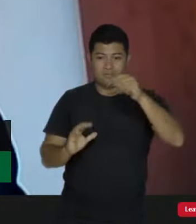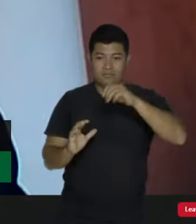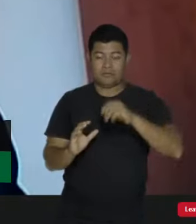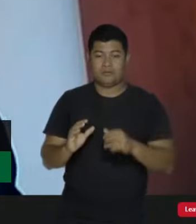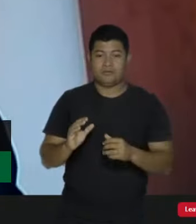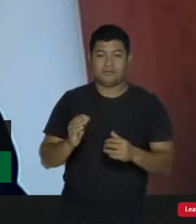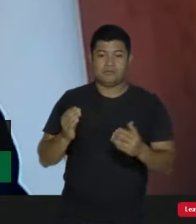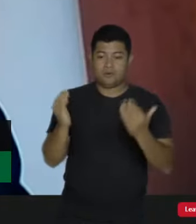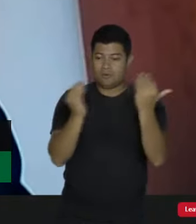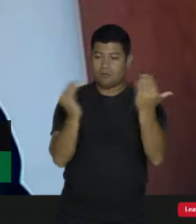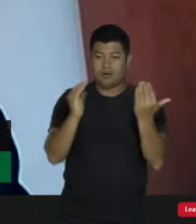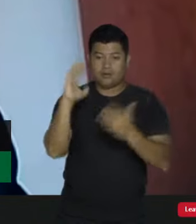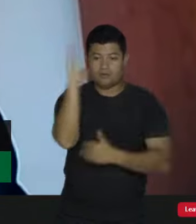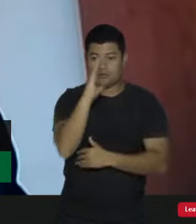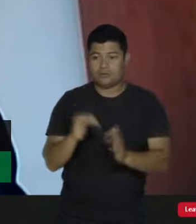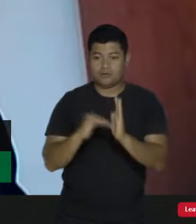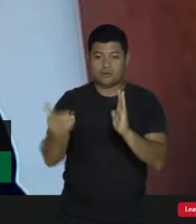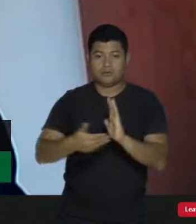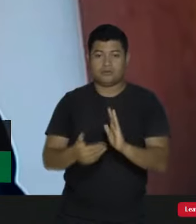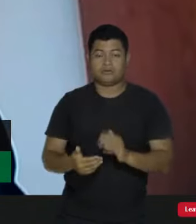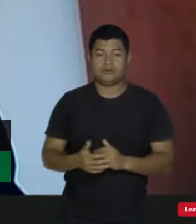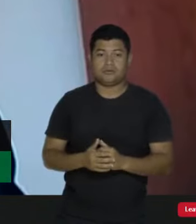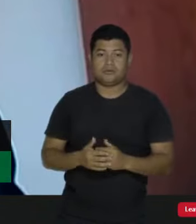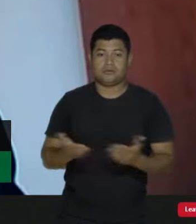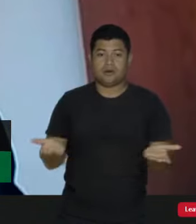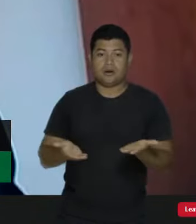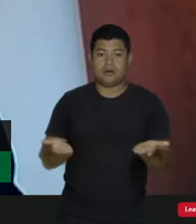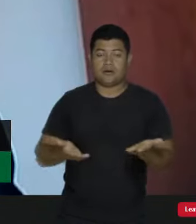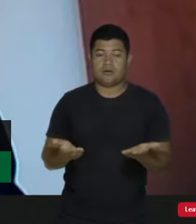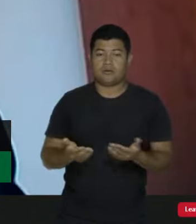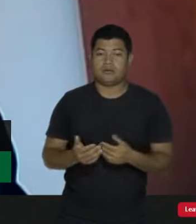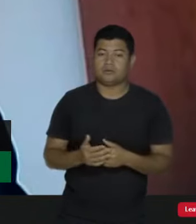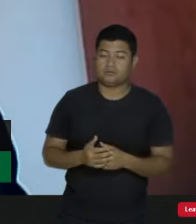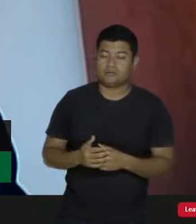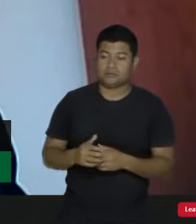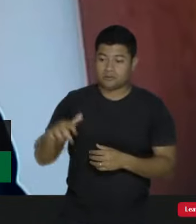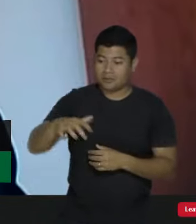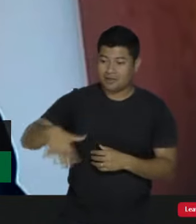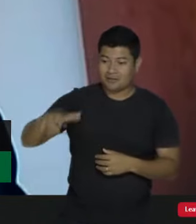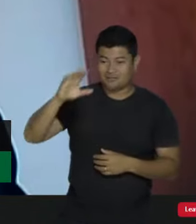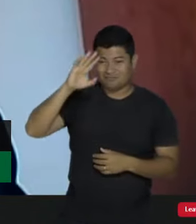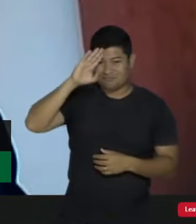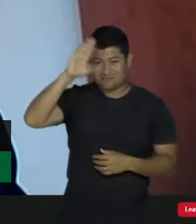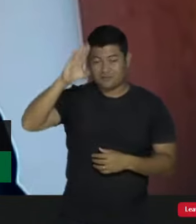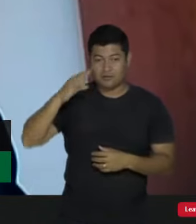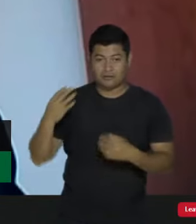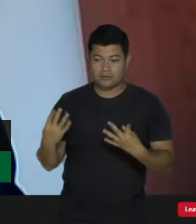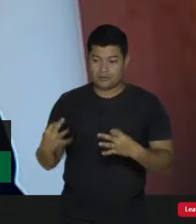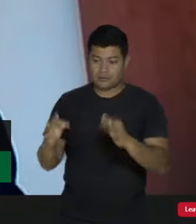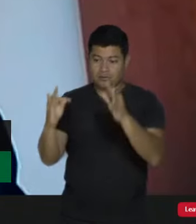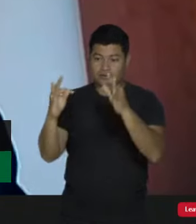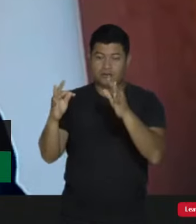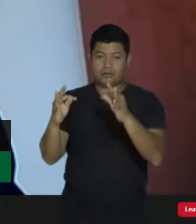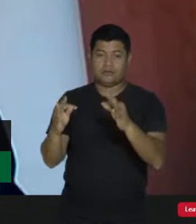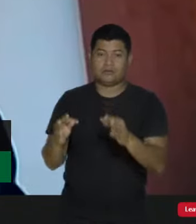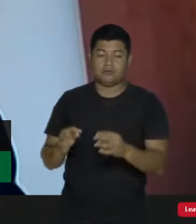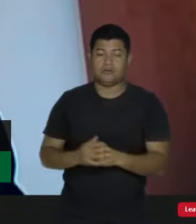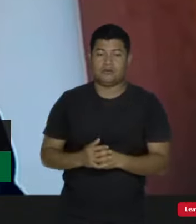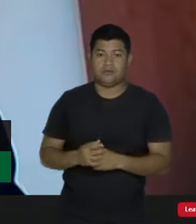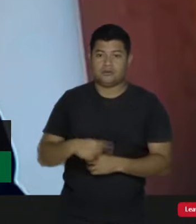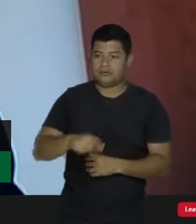né, de manufaturados, e principalmente essa área que tanto anima